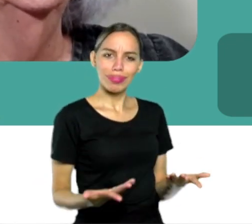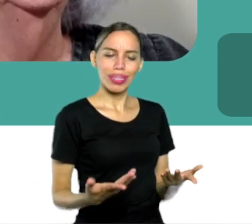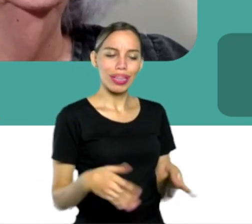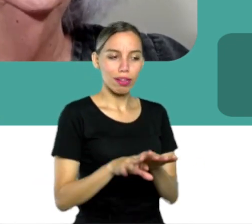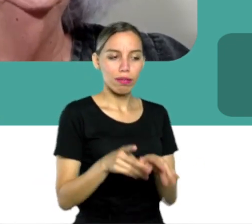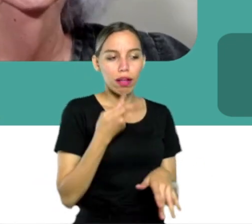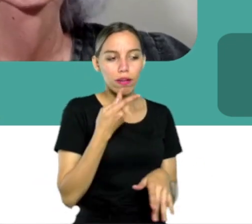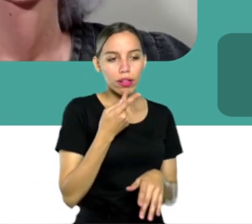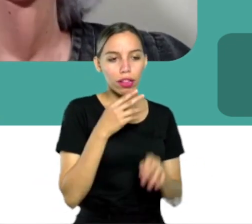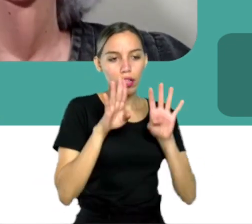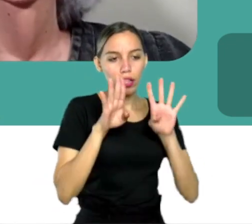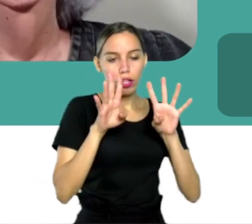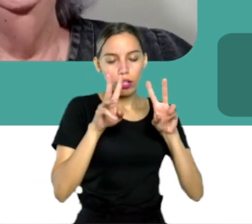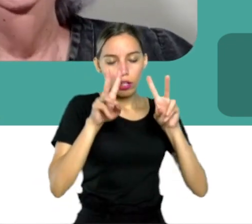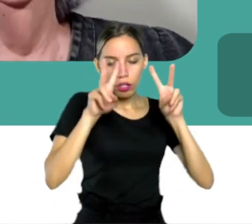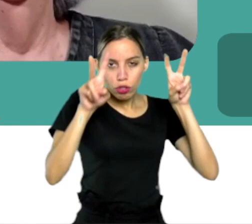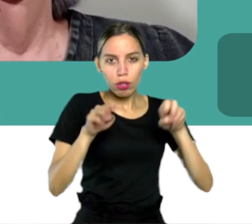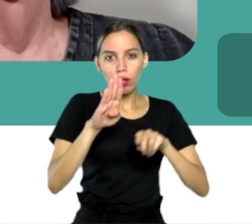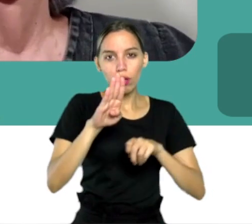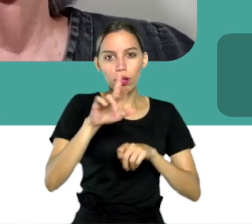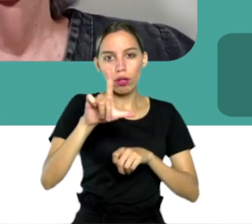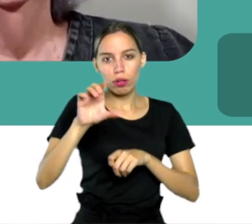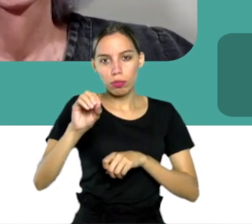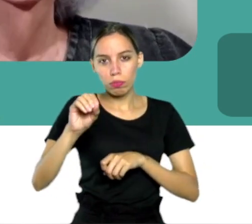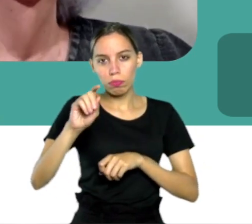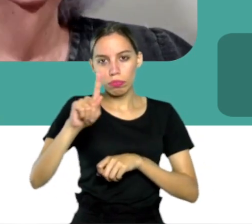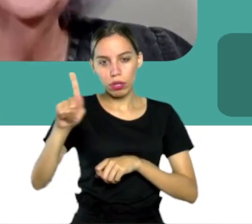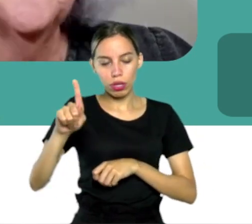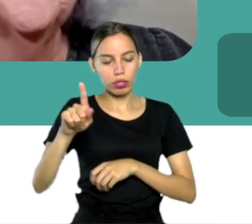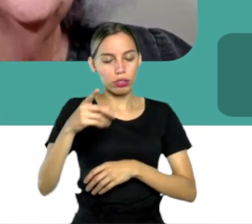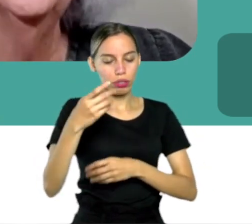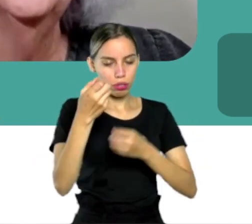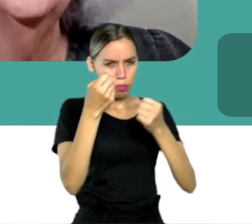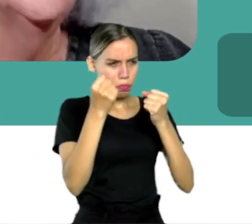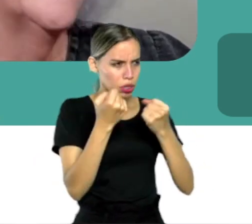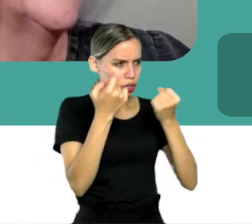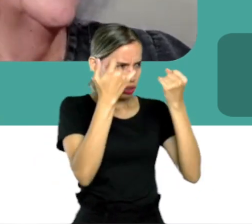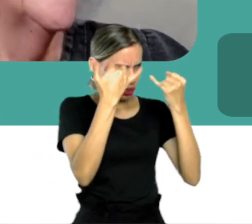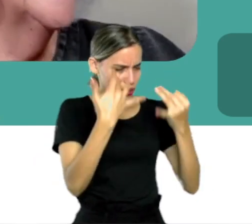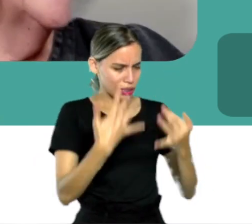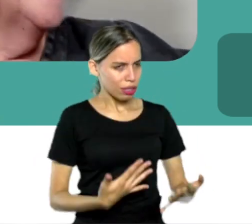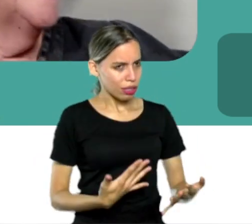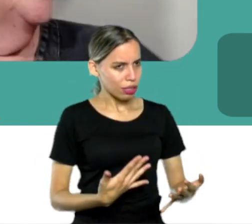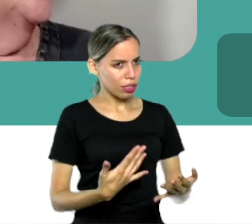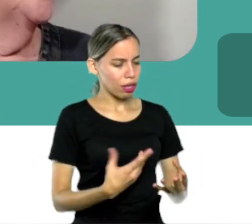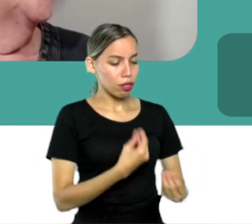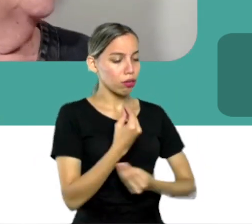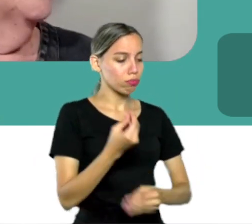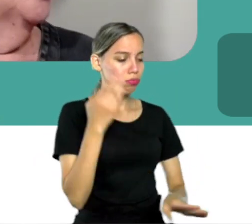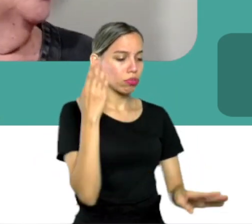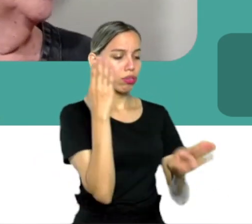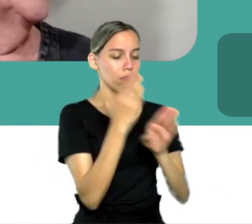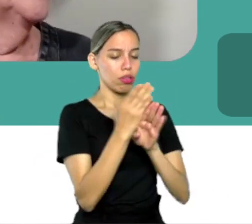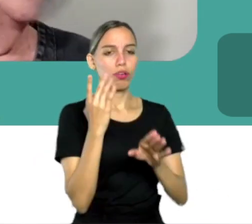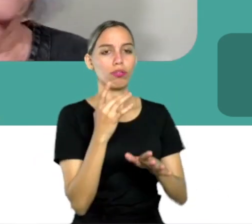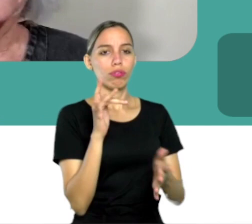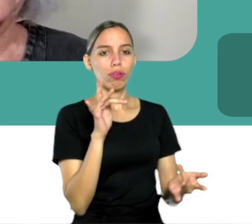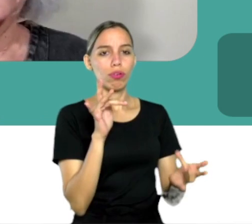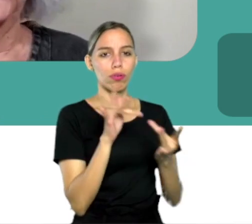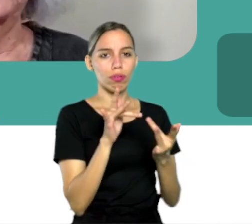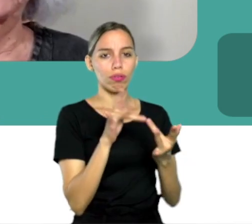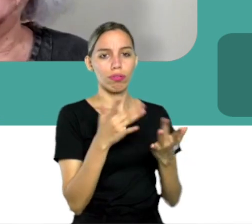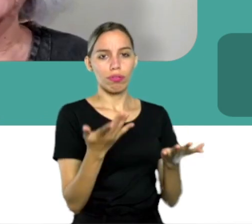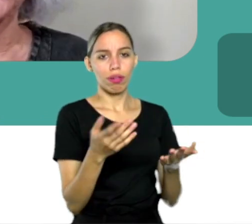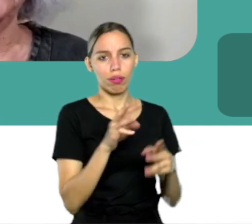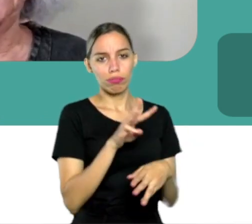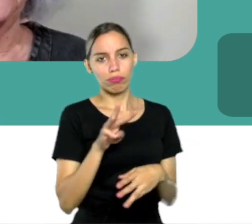para as pessoas. A gente está chegando no finalzinho aqui para a gente falar ali onde que encontra, né? O blog, como